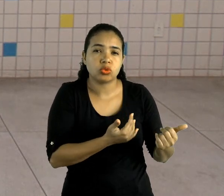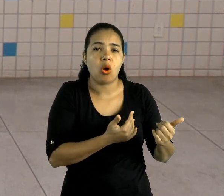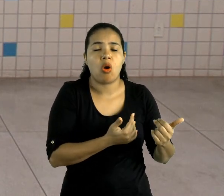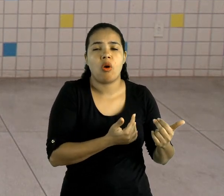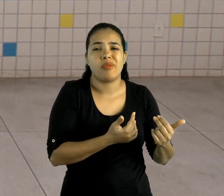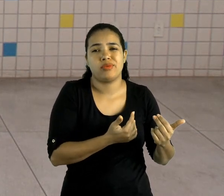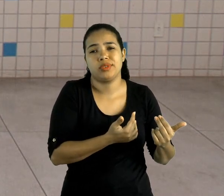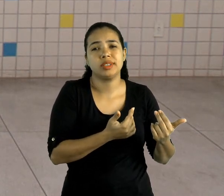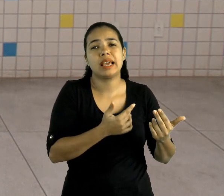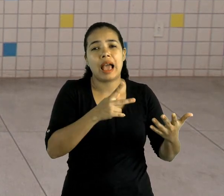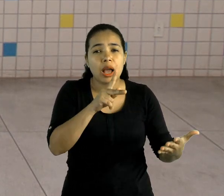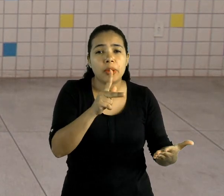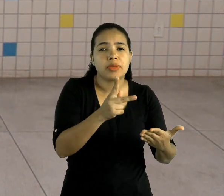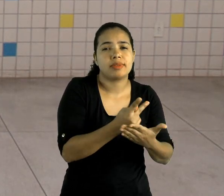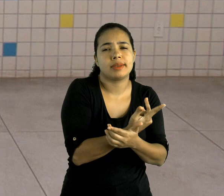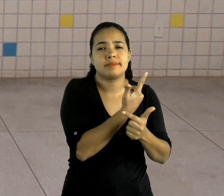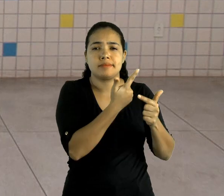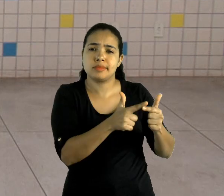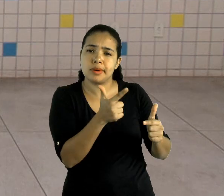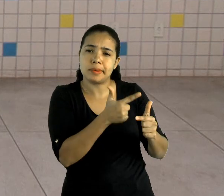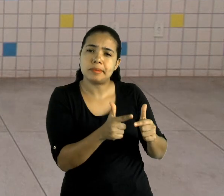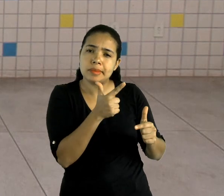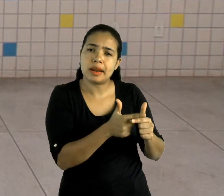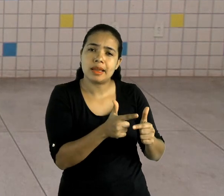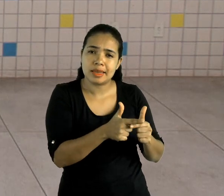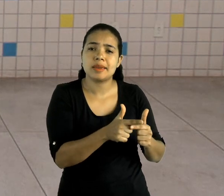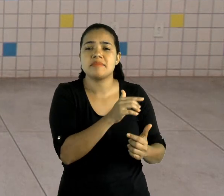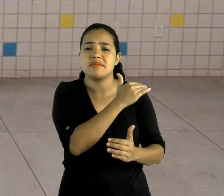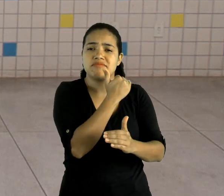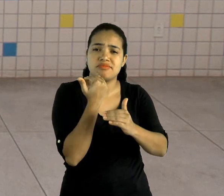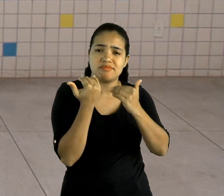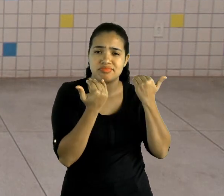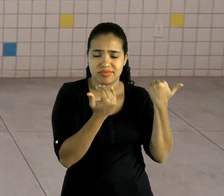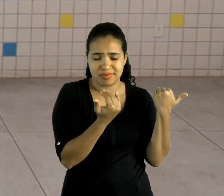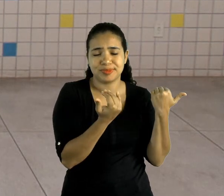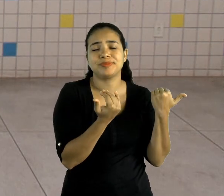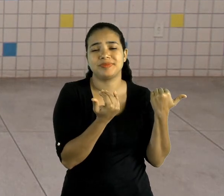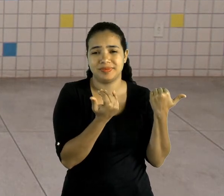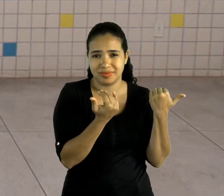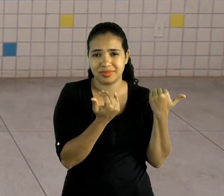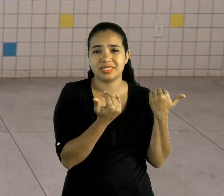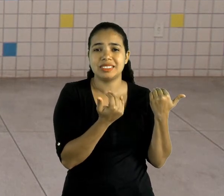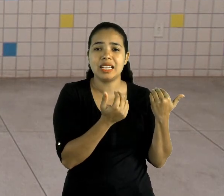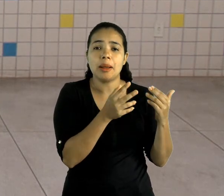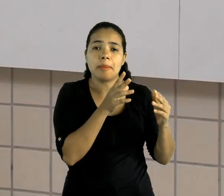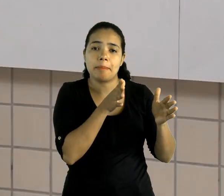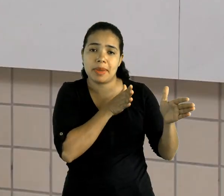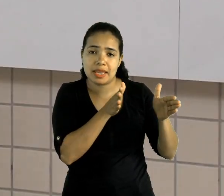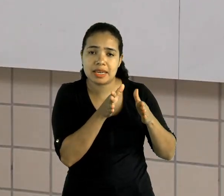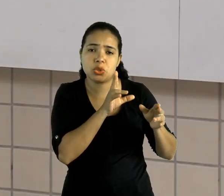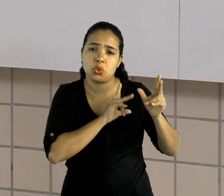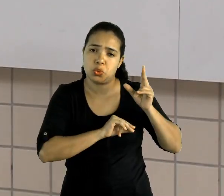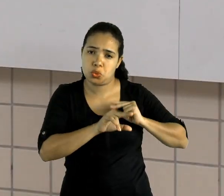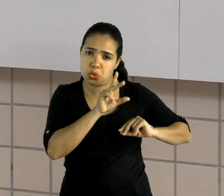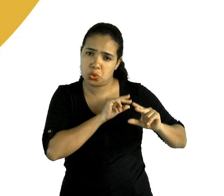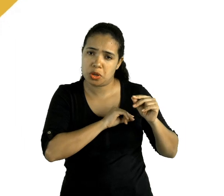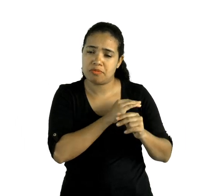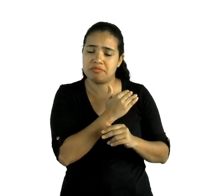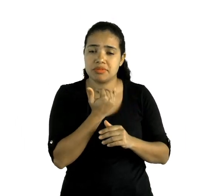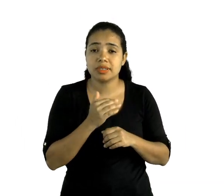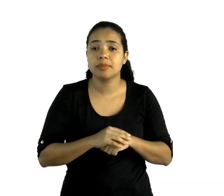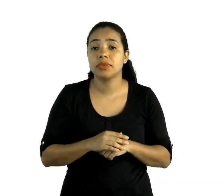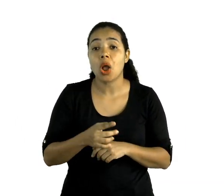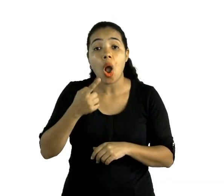alguns problemas e acabam vindo a óbito na adolescência. Observe esse